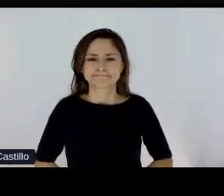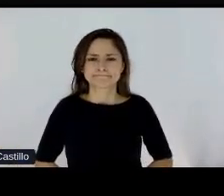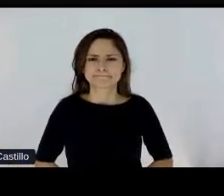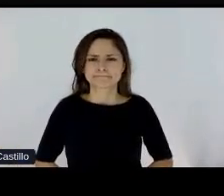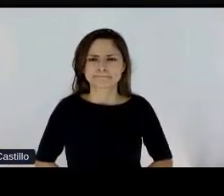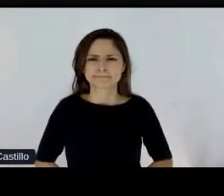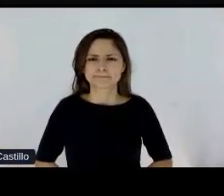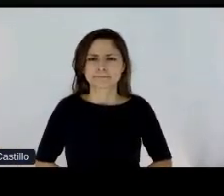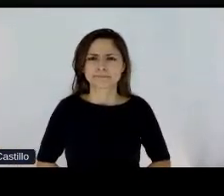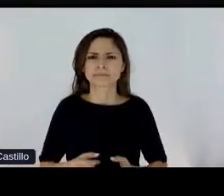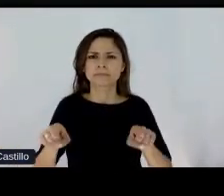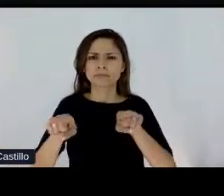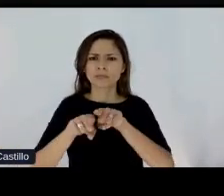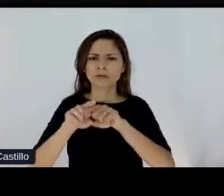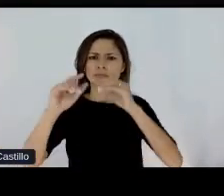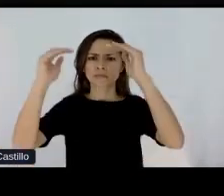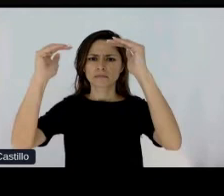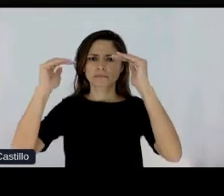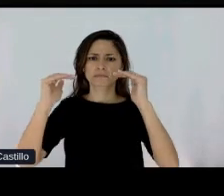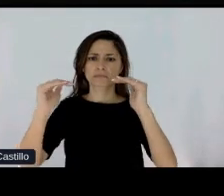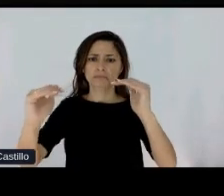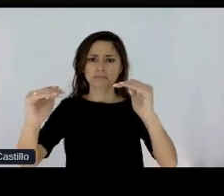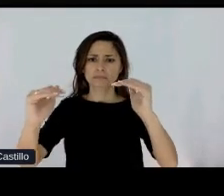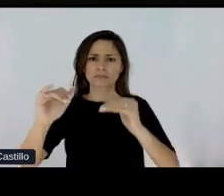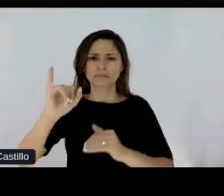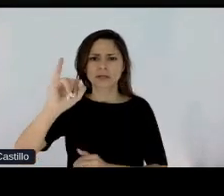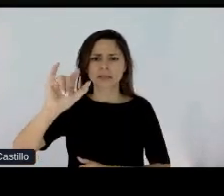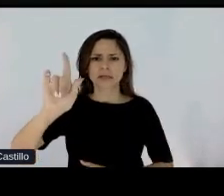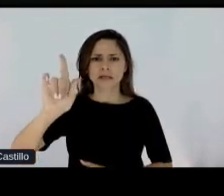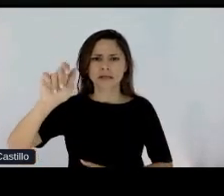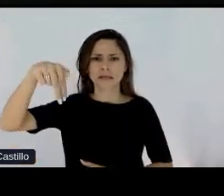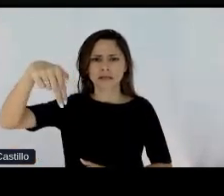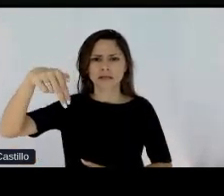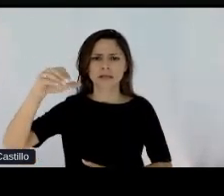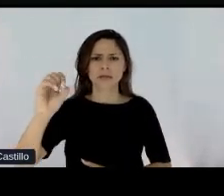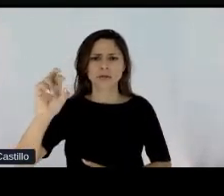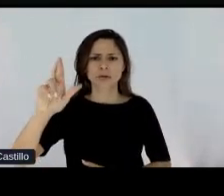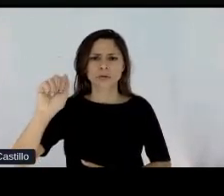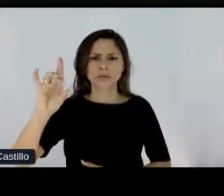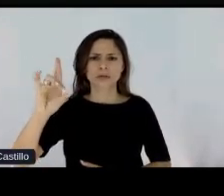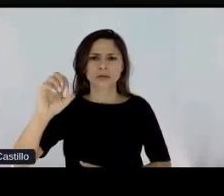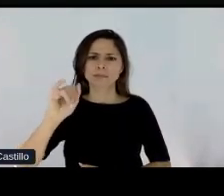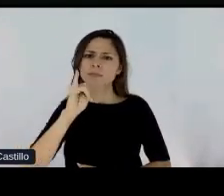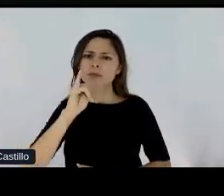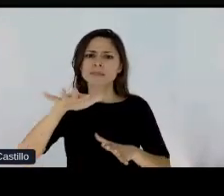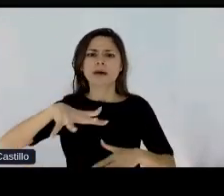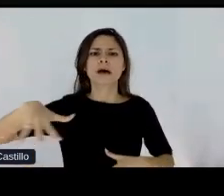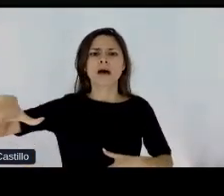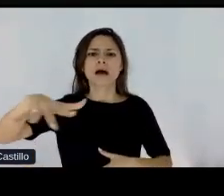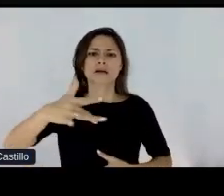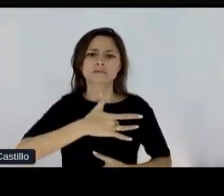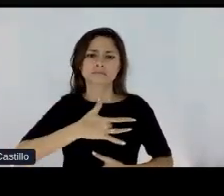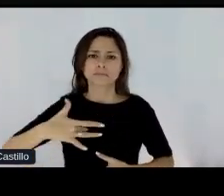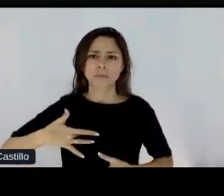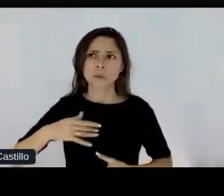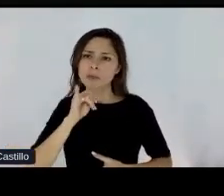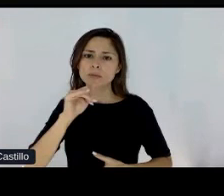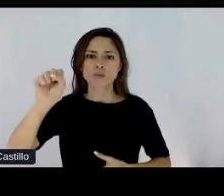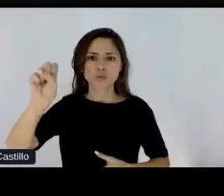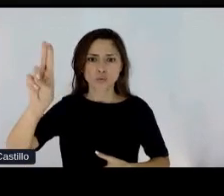Ignorado seria uma segunda opção também. Aí, no caso de saúde, eu dou um exemplo, o SUS ele